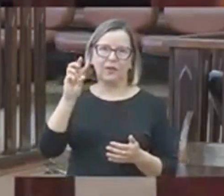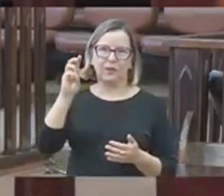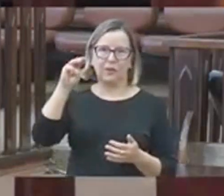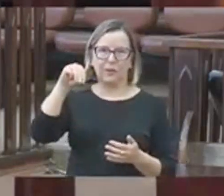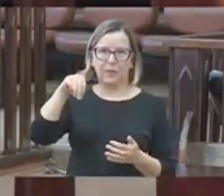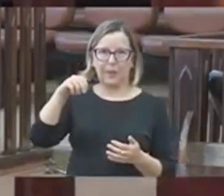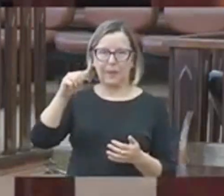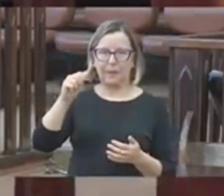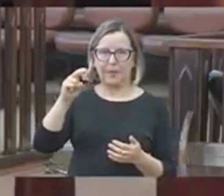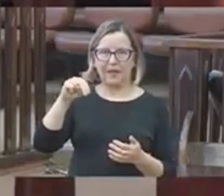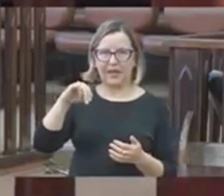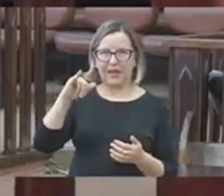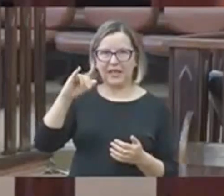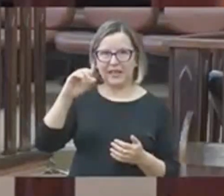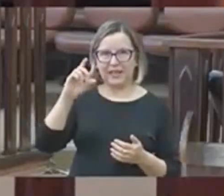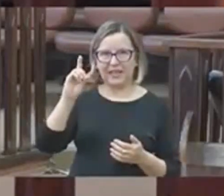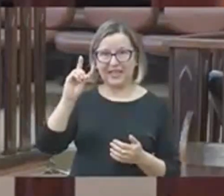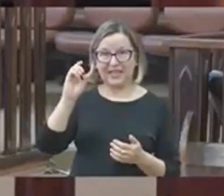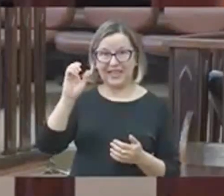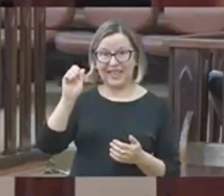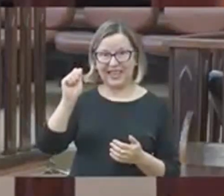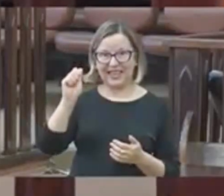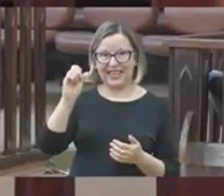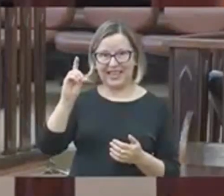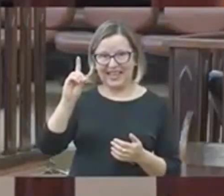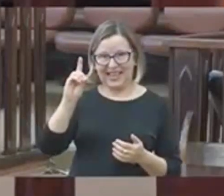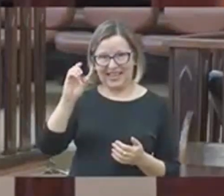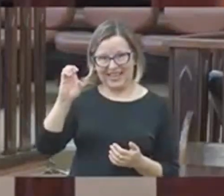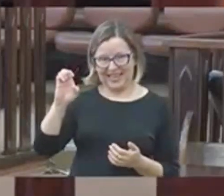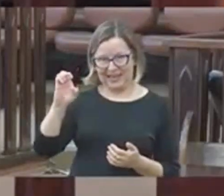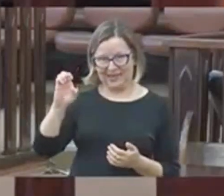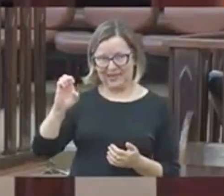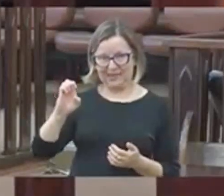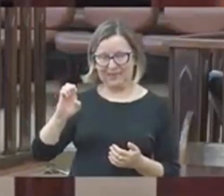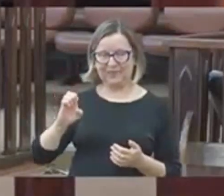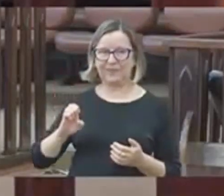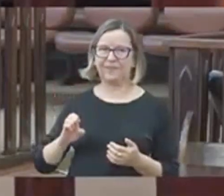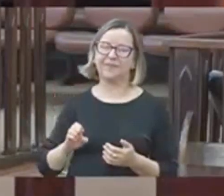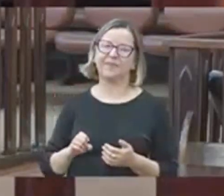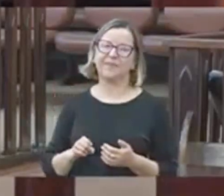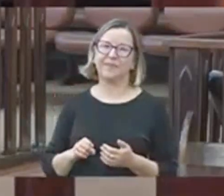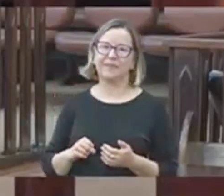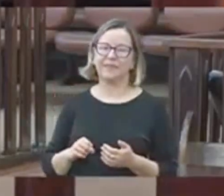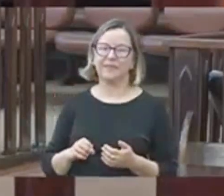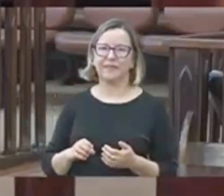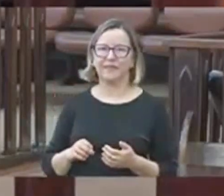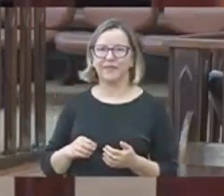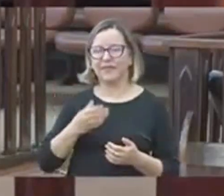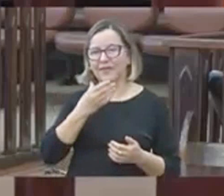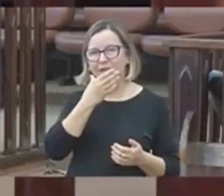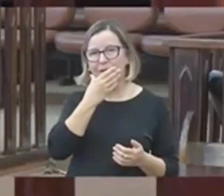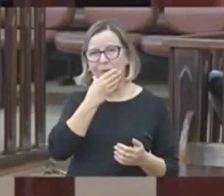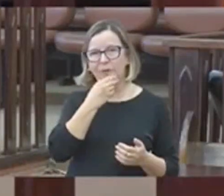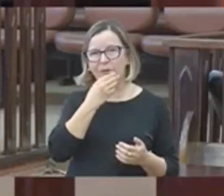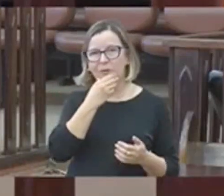estava nele ali toda a humanidade. O homem coletivo, onde